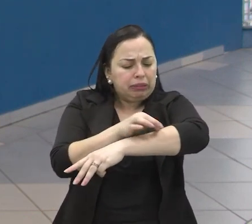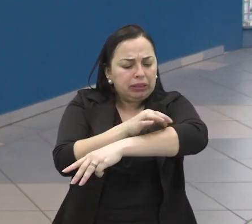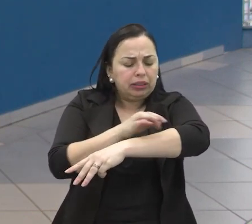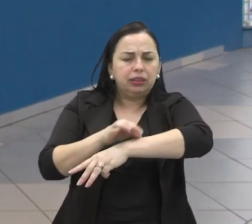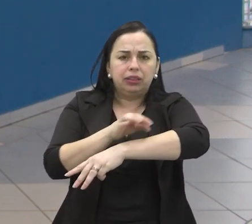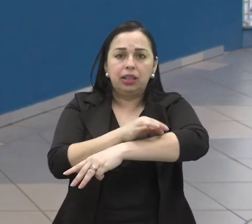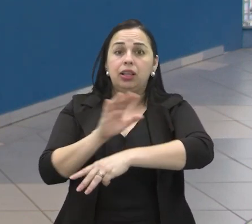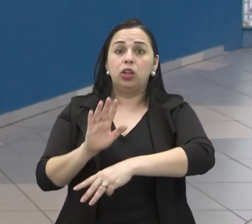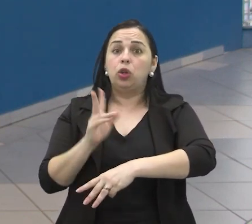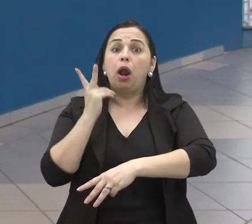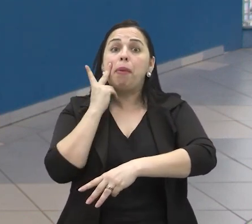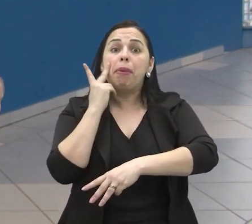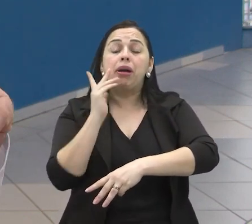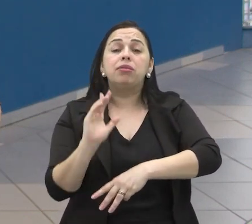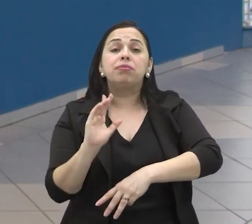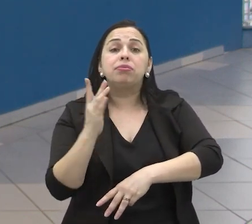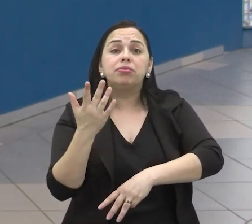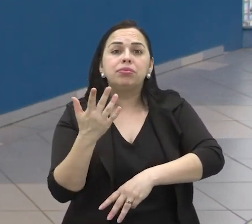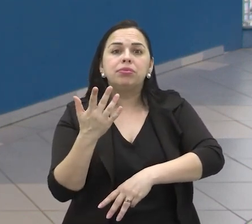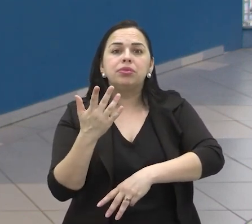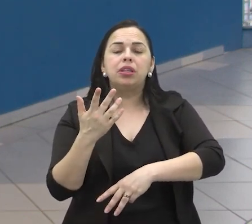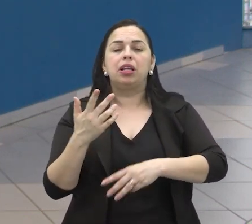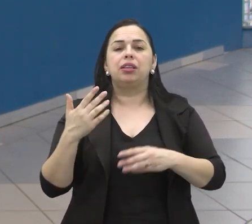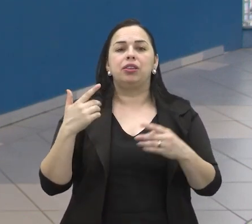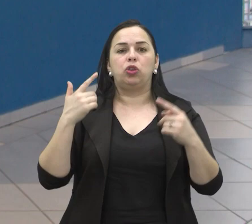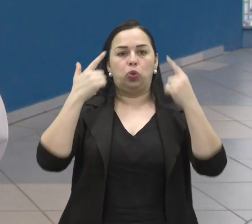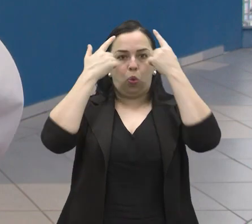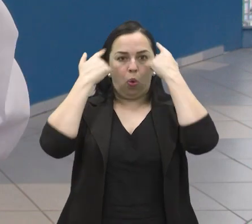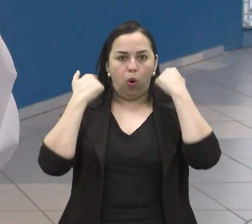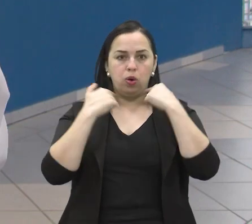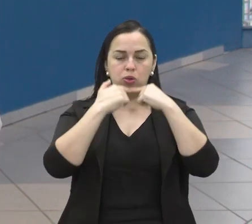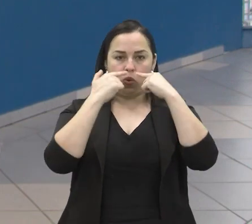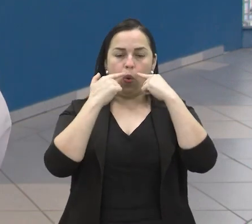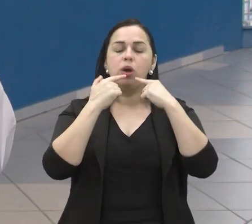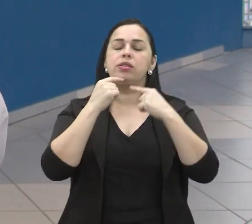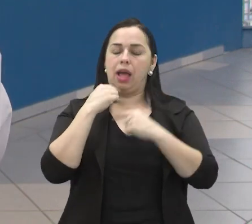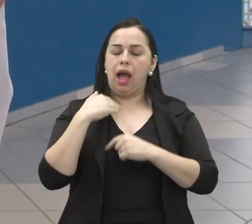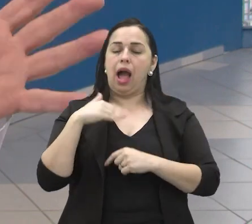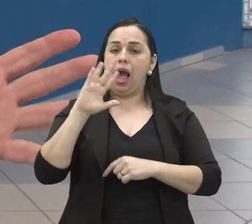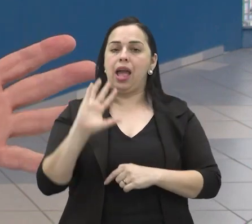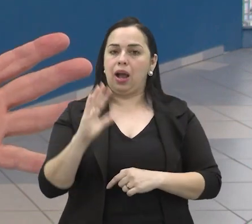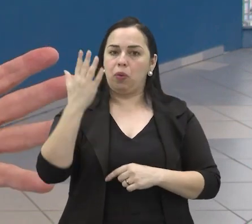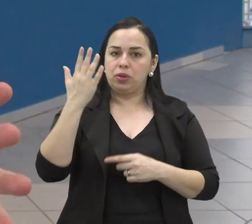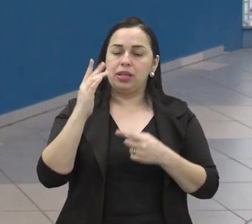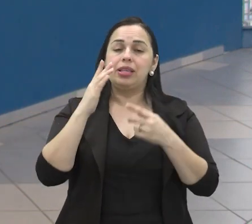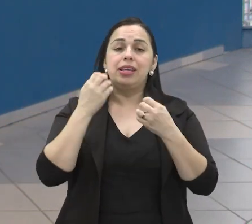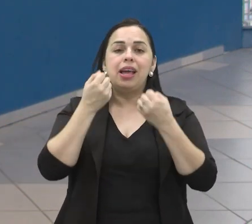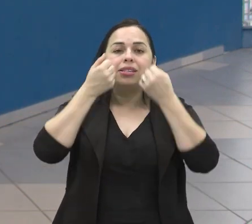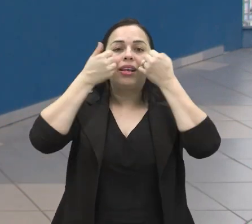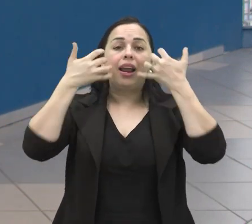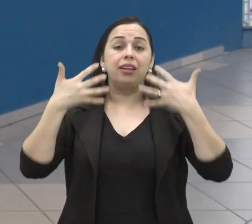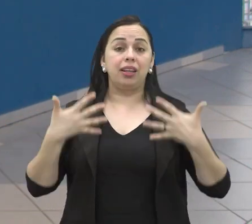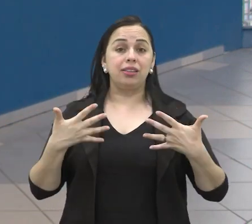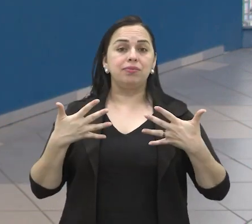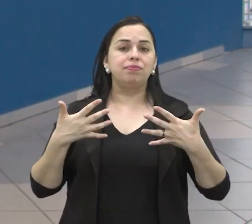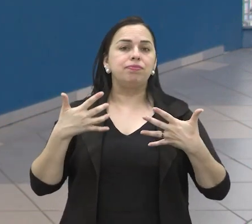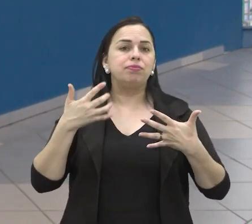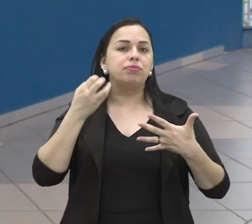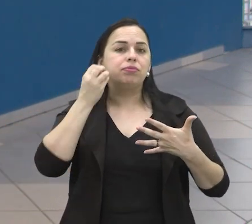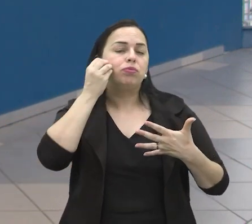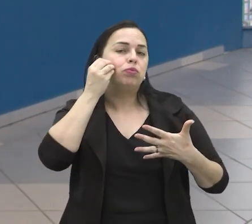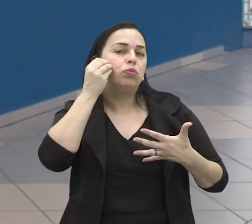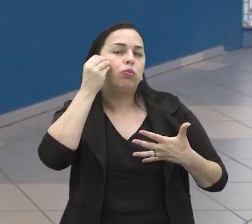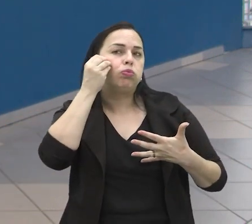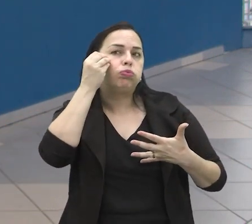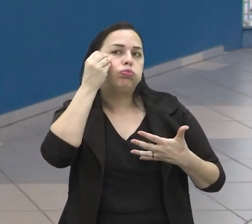e localizações. Ele geralmente aparece do lábio para cima, geralmente no rosto. E as características dele